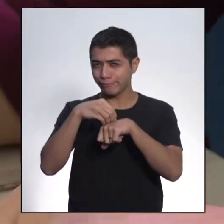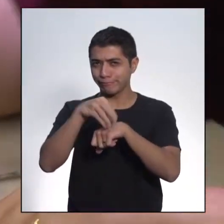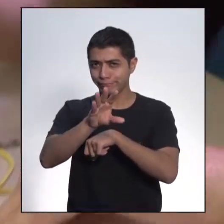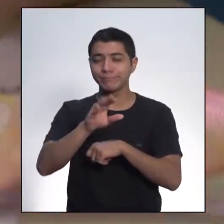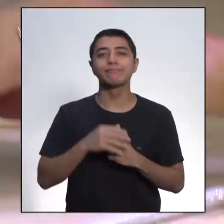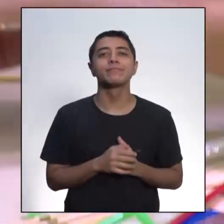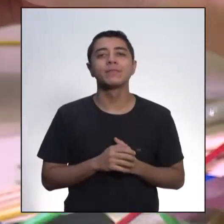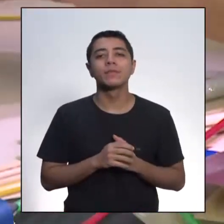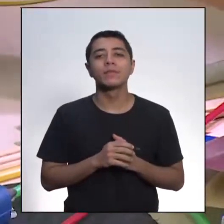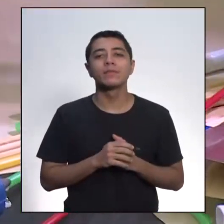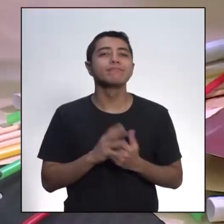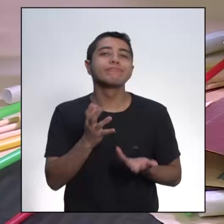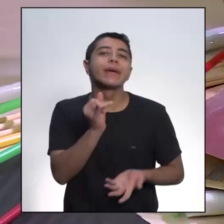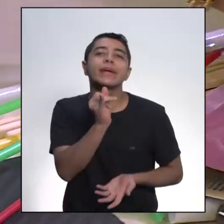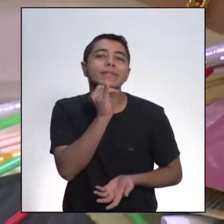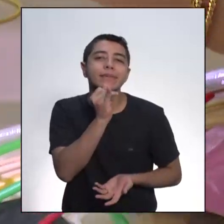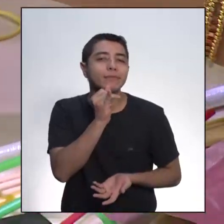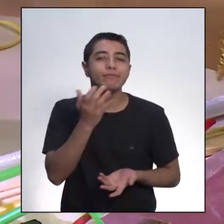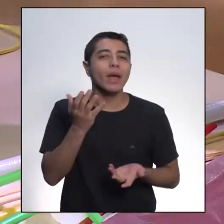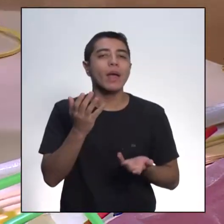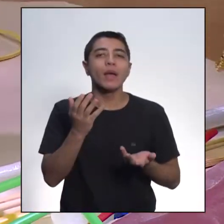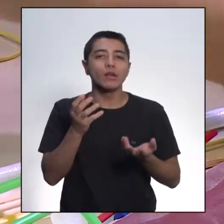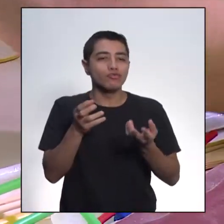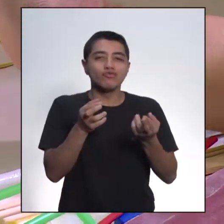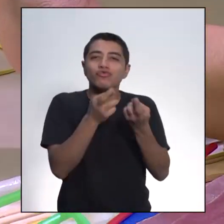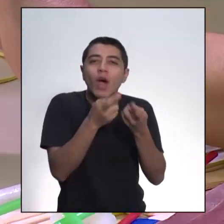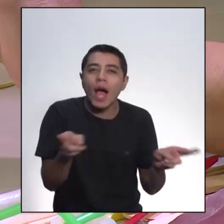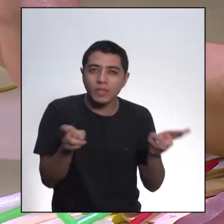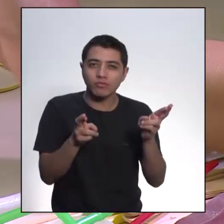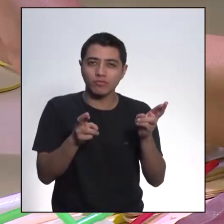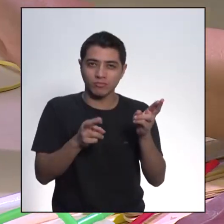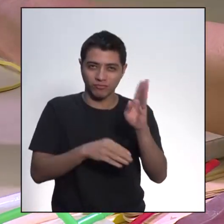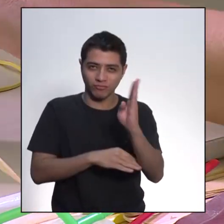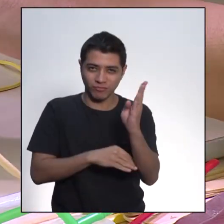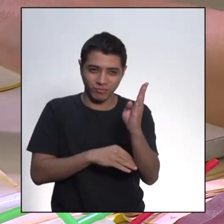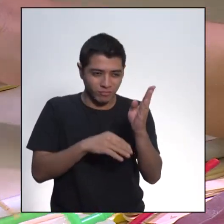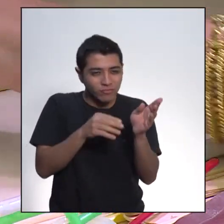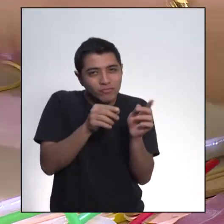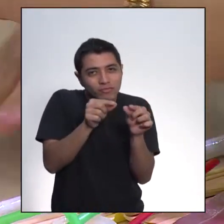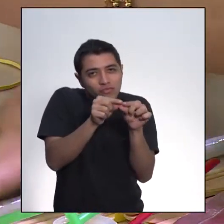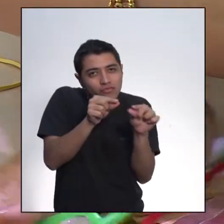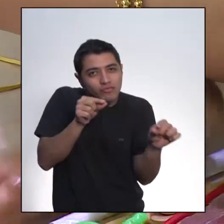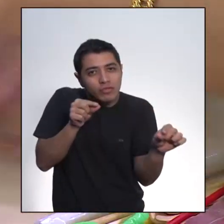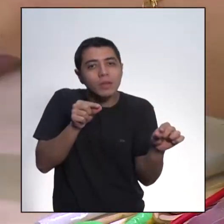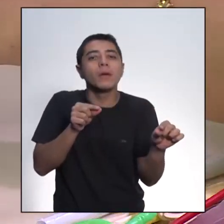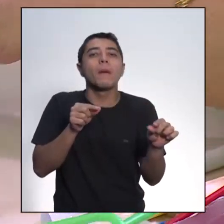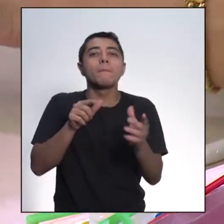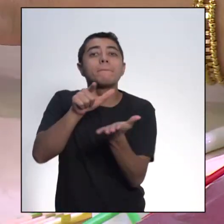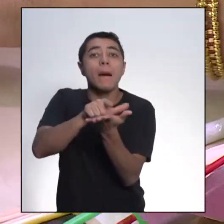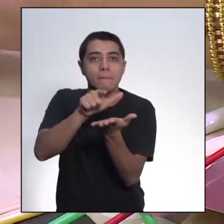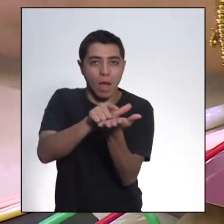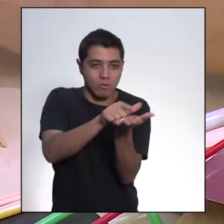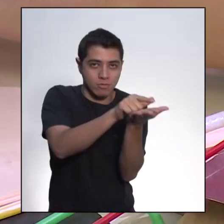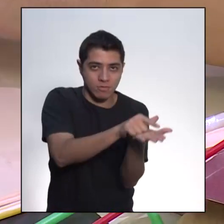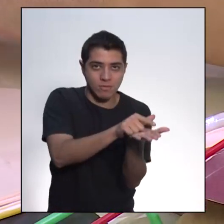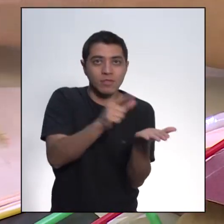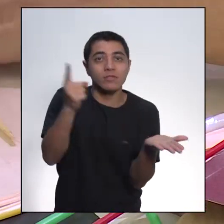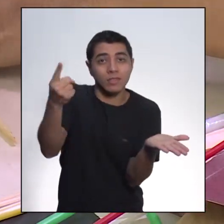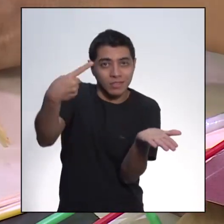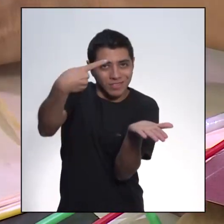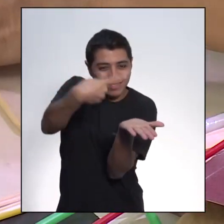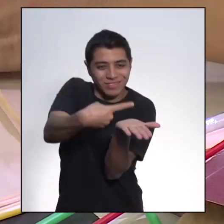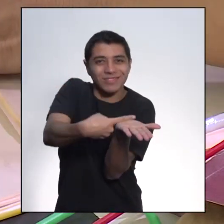o palito de churrasco, põe aqui na pontinha, ó, bem na pontinha, ótimo. E aí, se